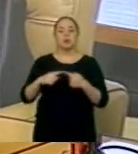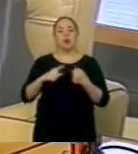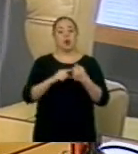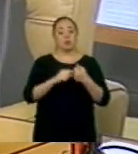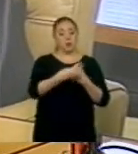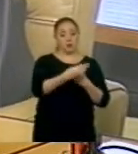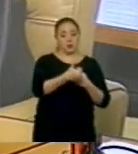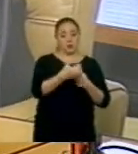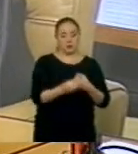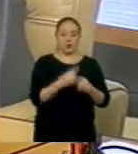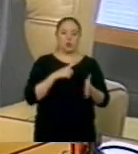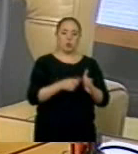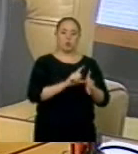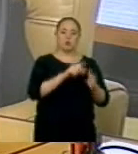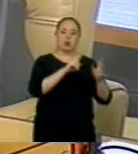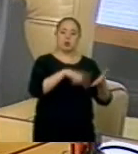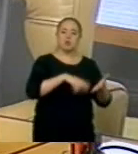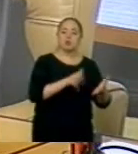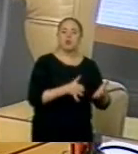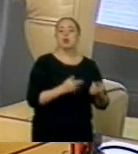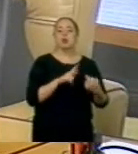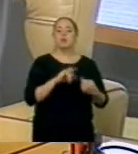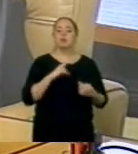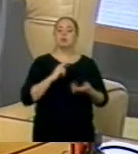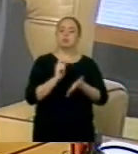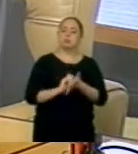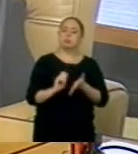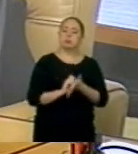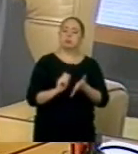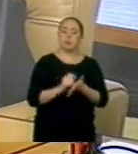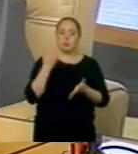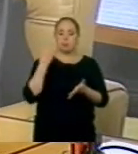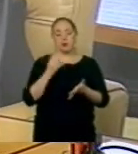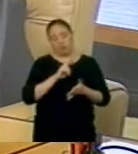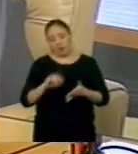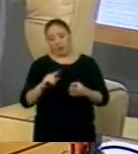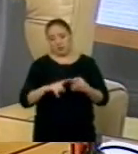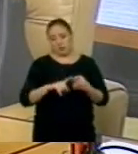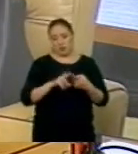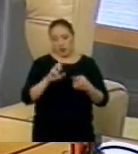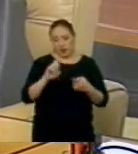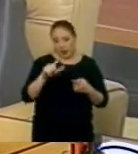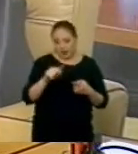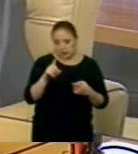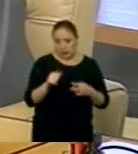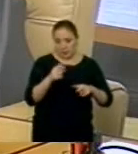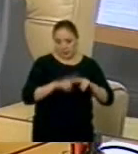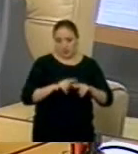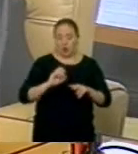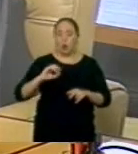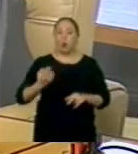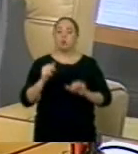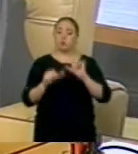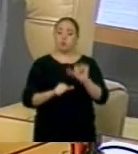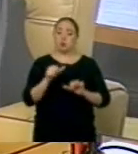que antes li, do Código de Processo Penal, deverá fundamentadamente relaxar a prisão ou converter a prisão em